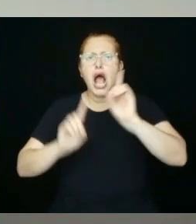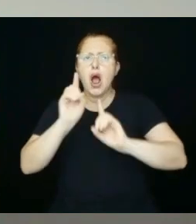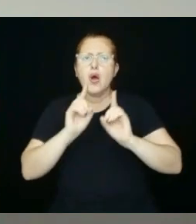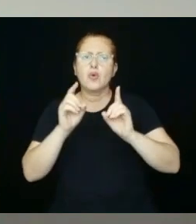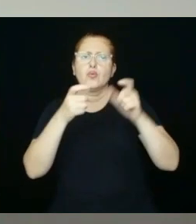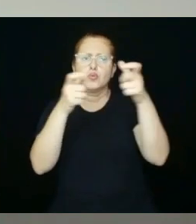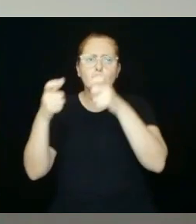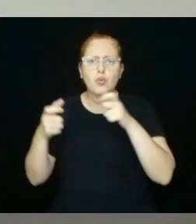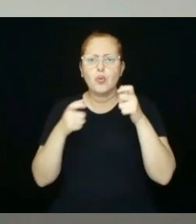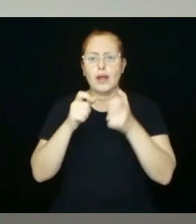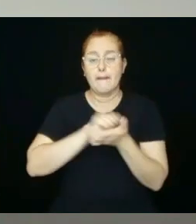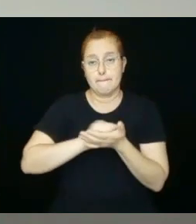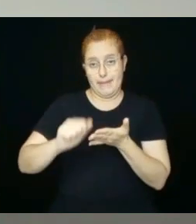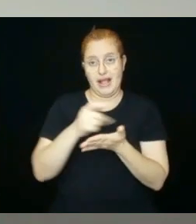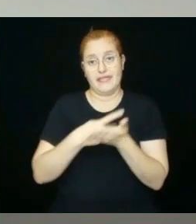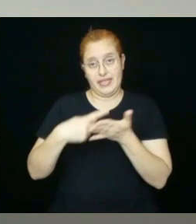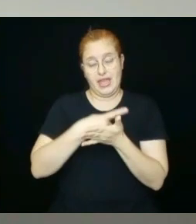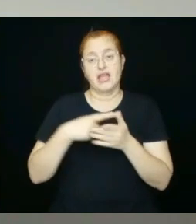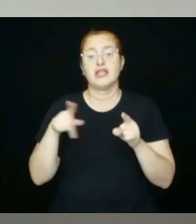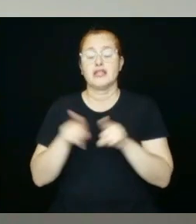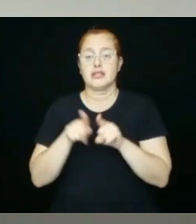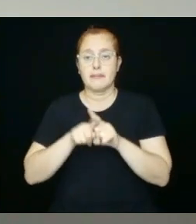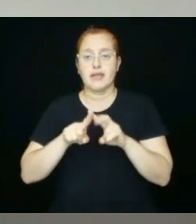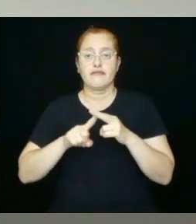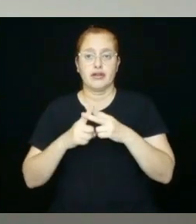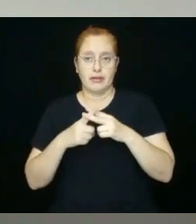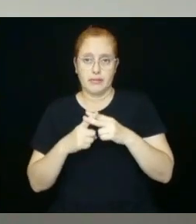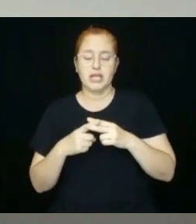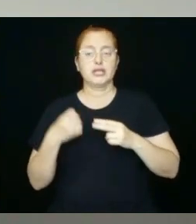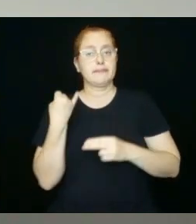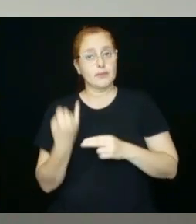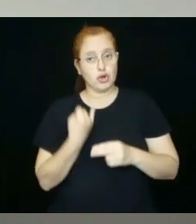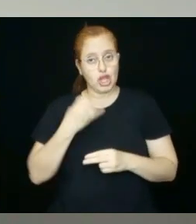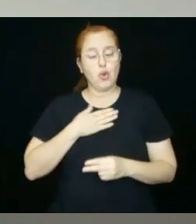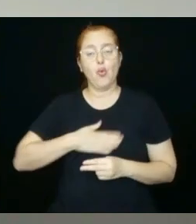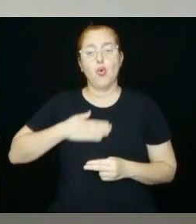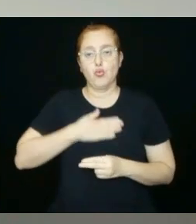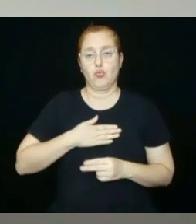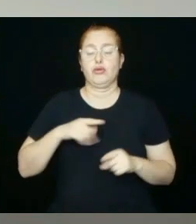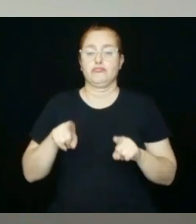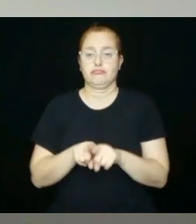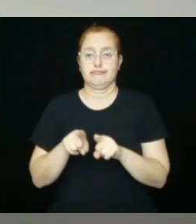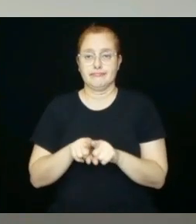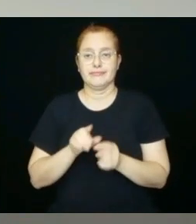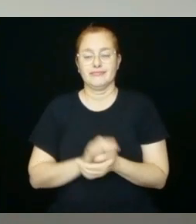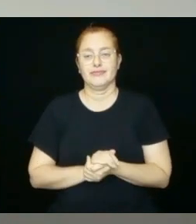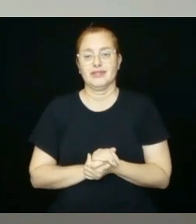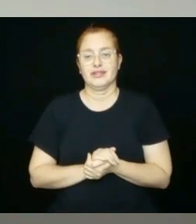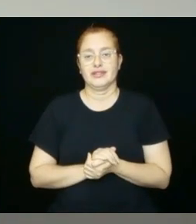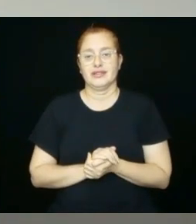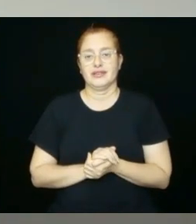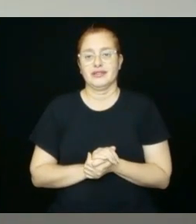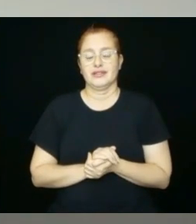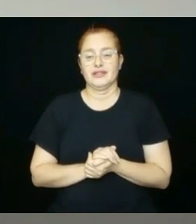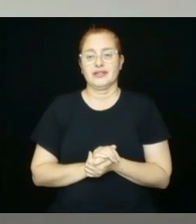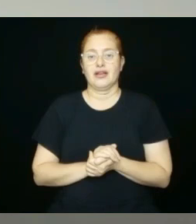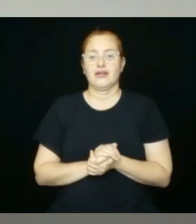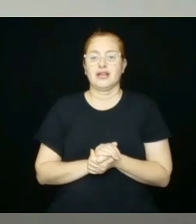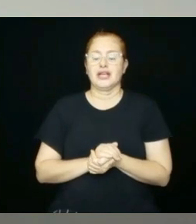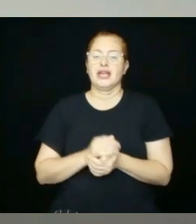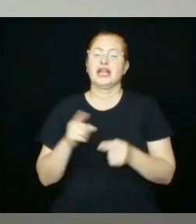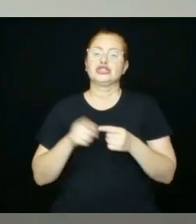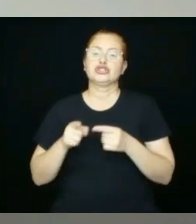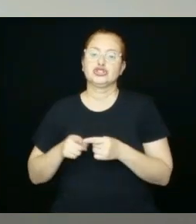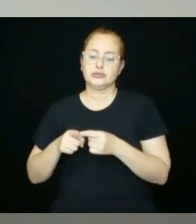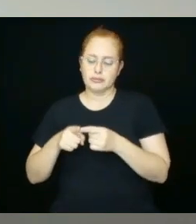desenho. Mas uma ferramenta também que se tornou bastante importante, que eu gostei muito, foi ferramentas pontiagudas para